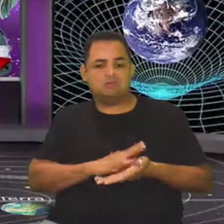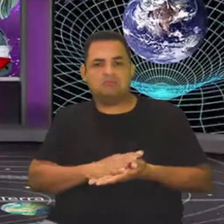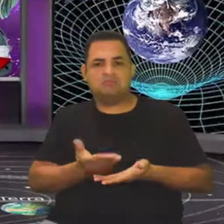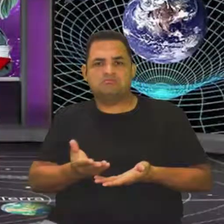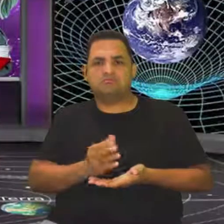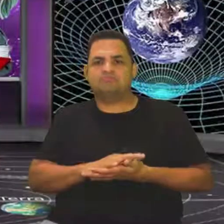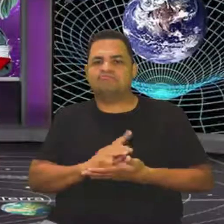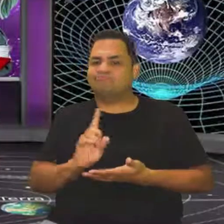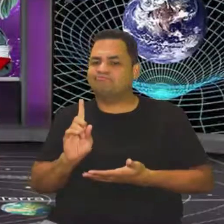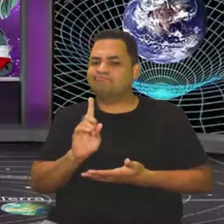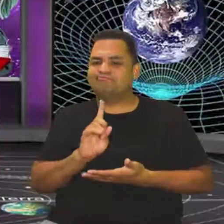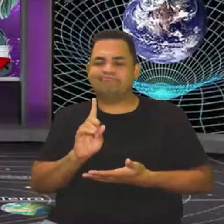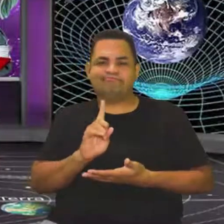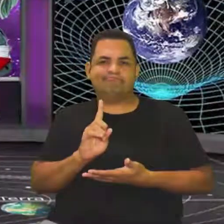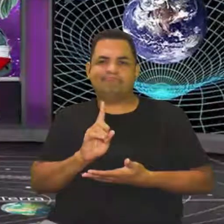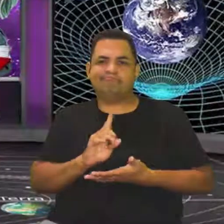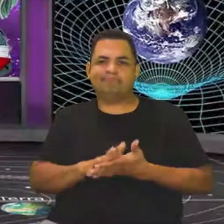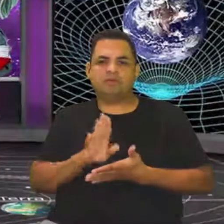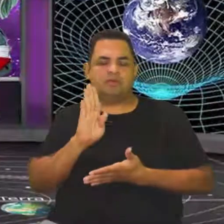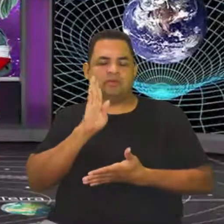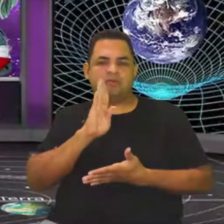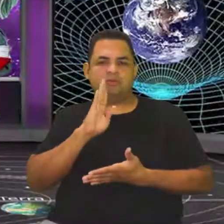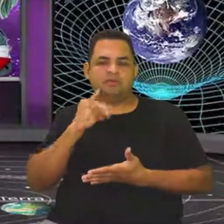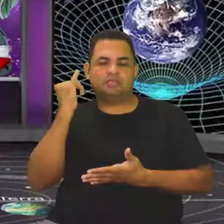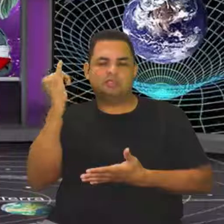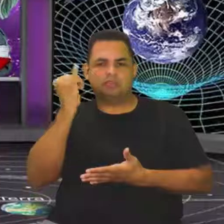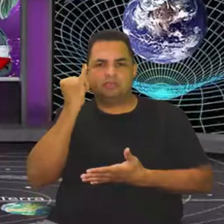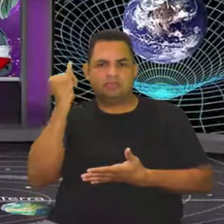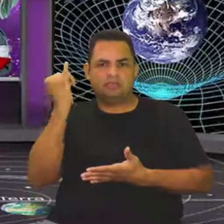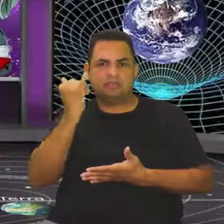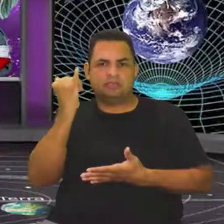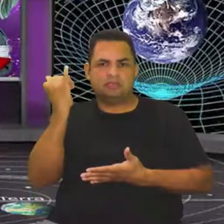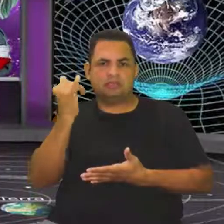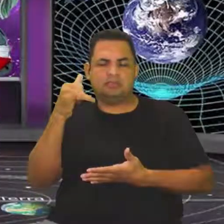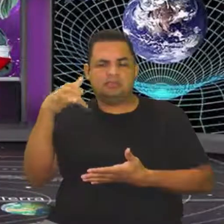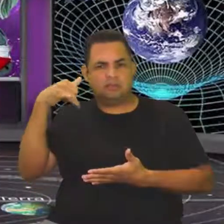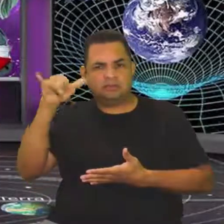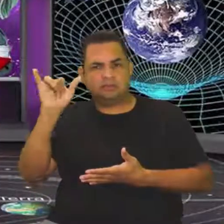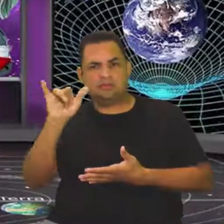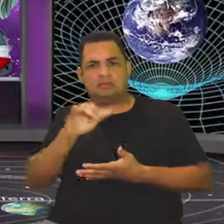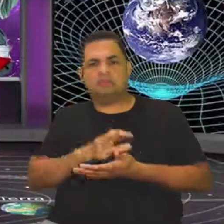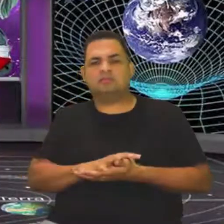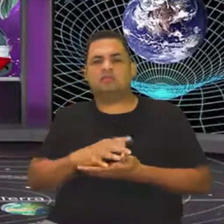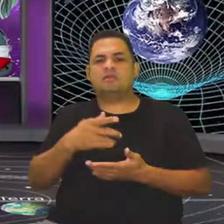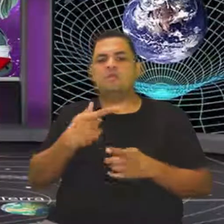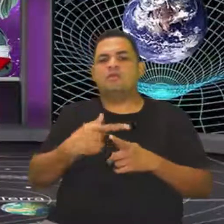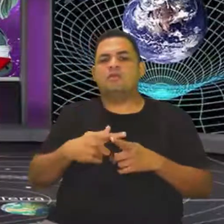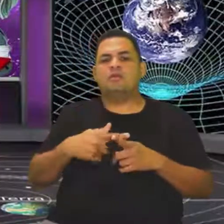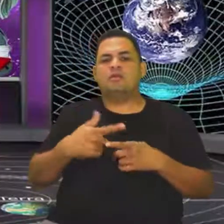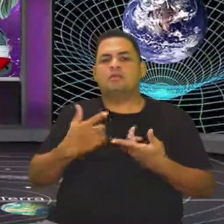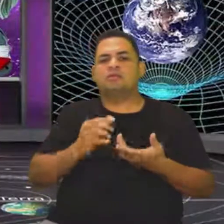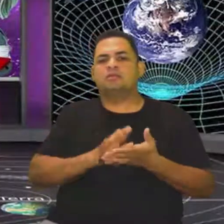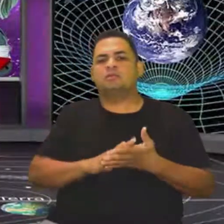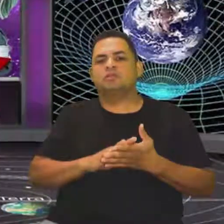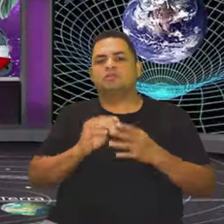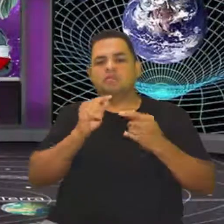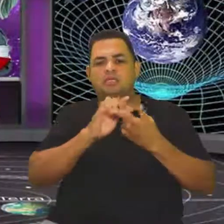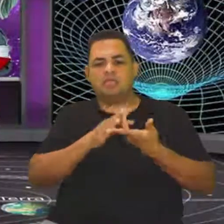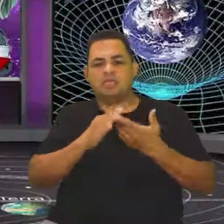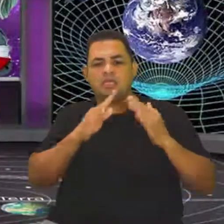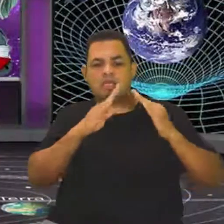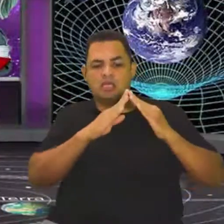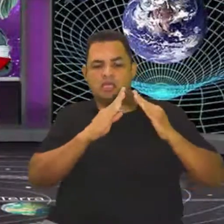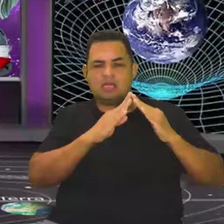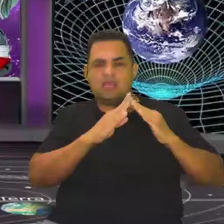e tudo mais e não era tão legal. Então isso é muito importante aí para evitar dano no seu equipamento e também na instalação elétrica de casa,